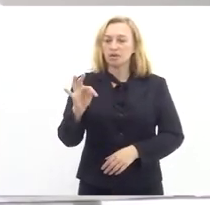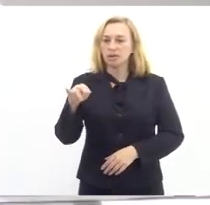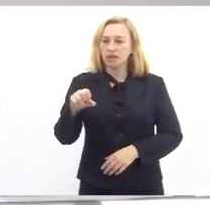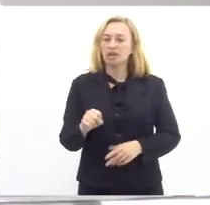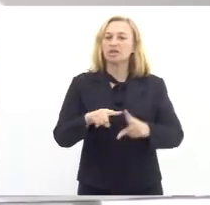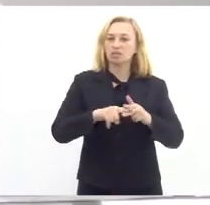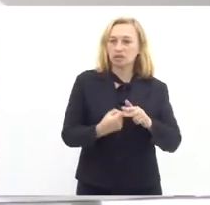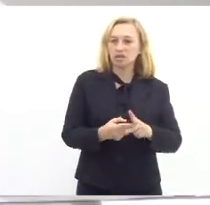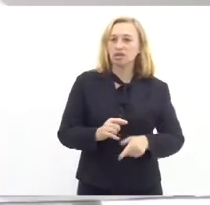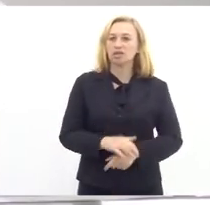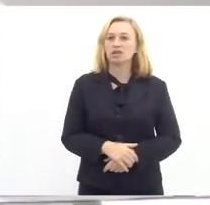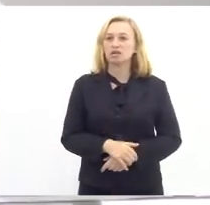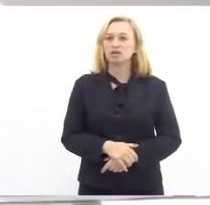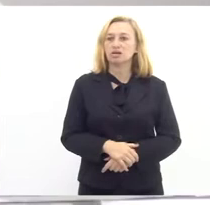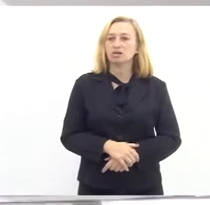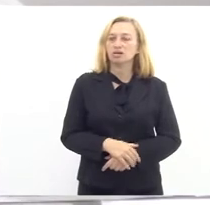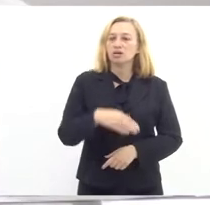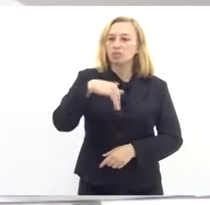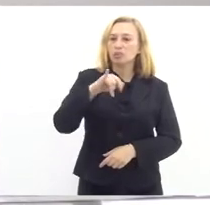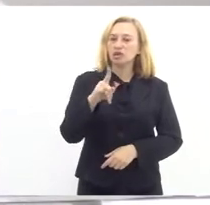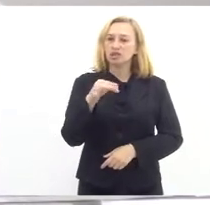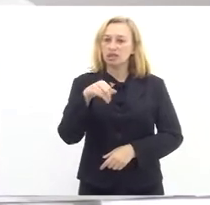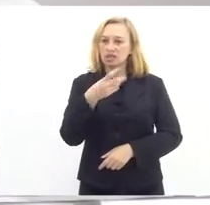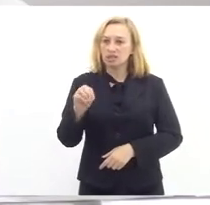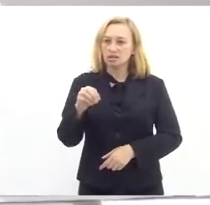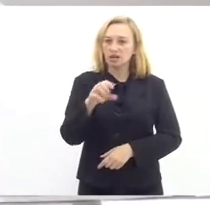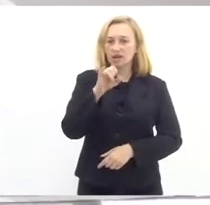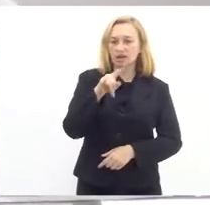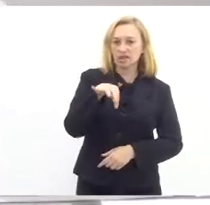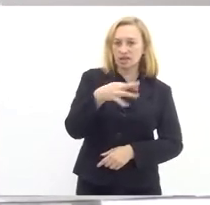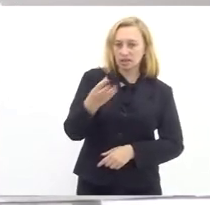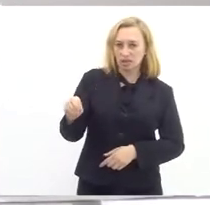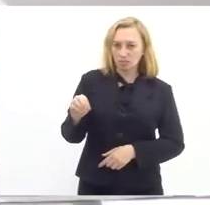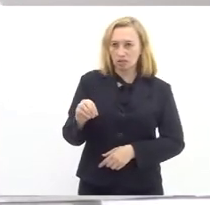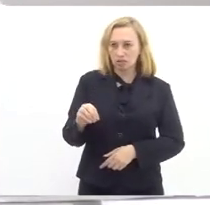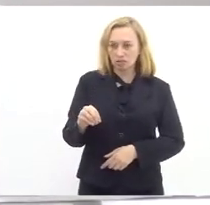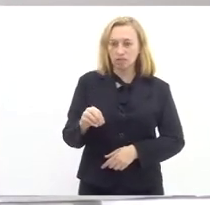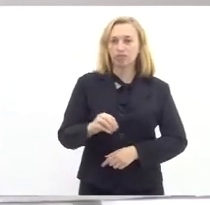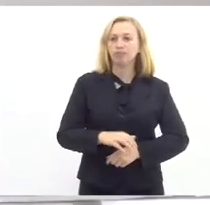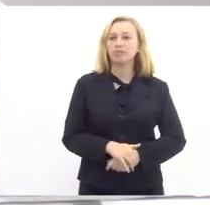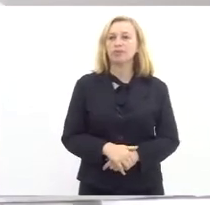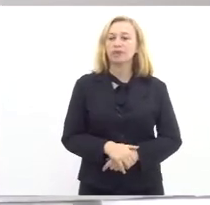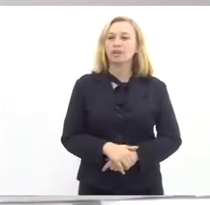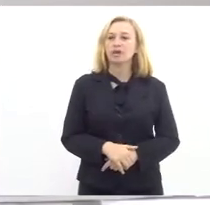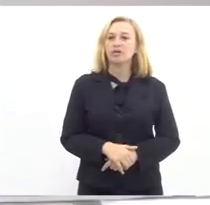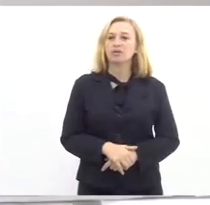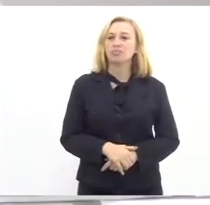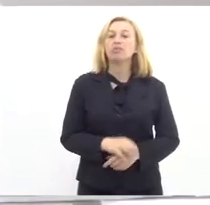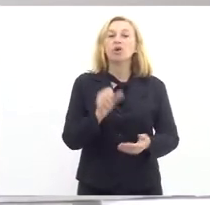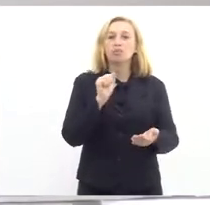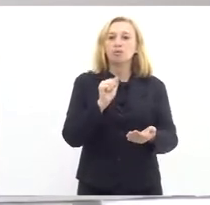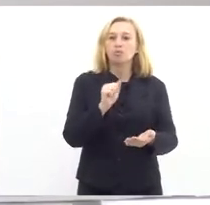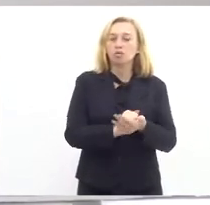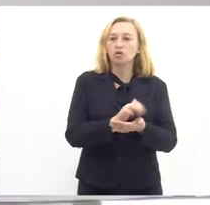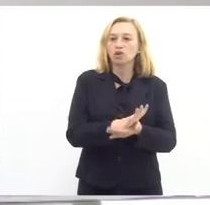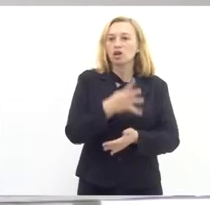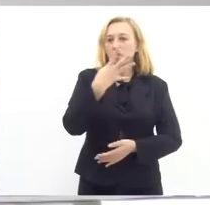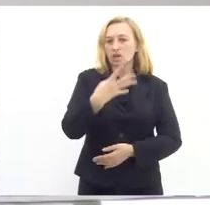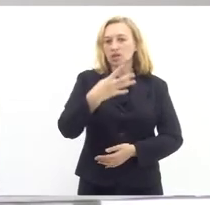manutenção, modernização das subestações e revitalização da via permanente. Multa,